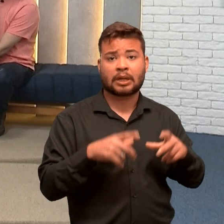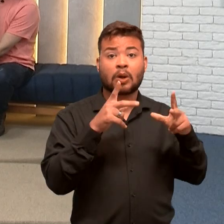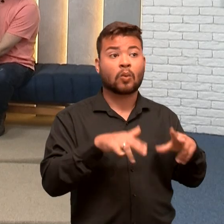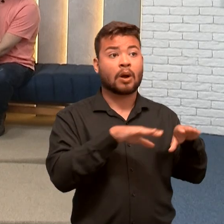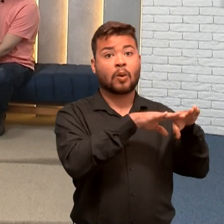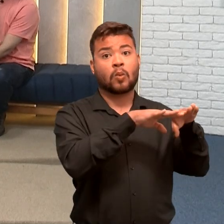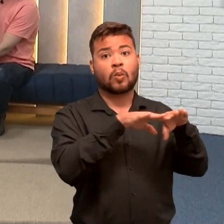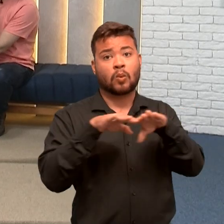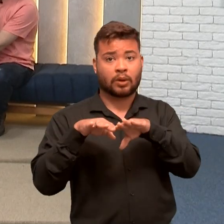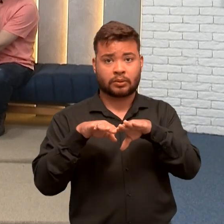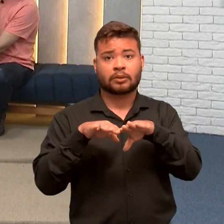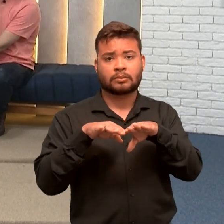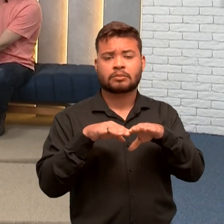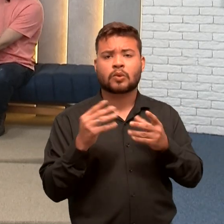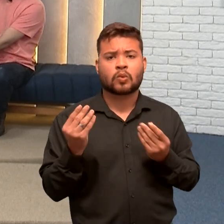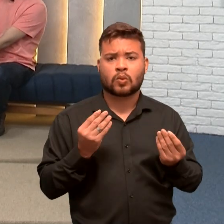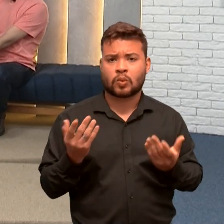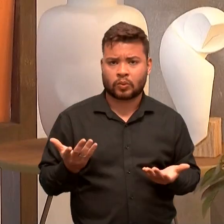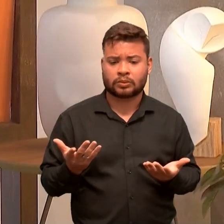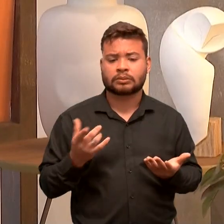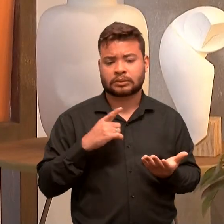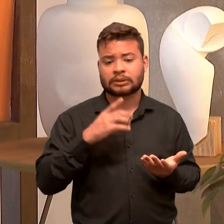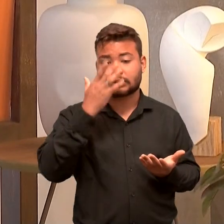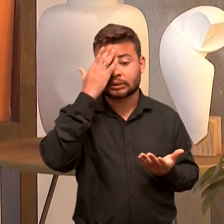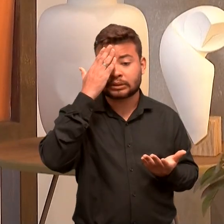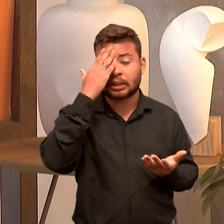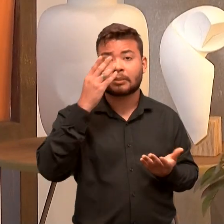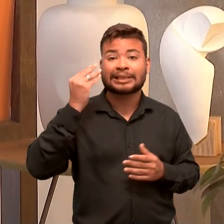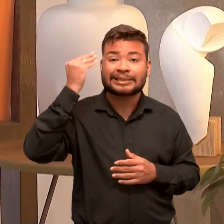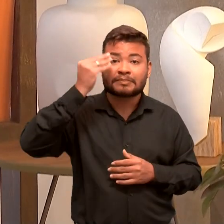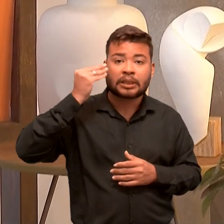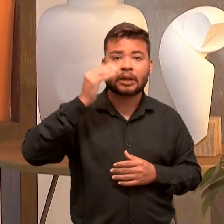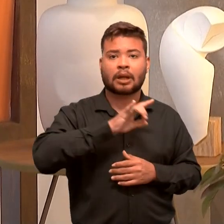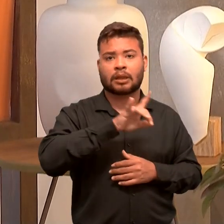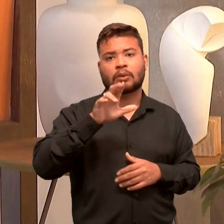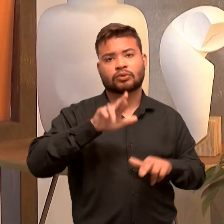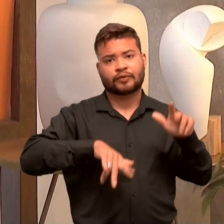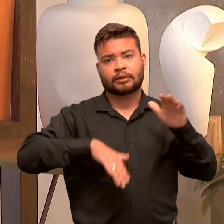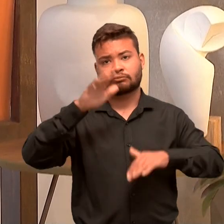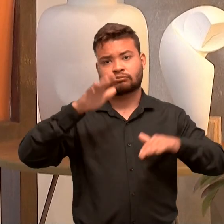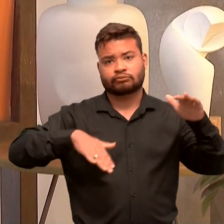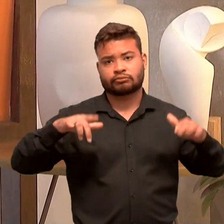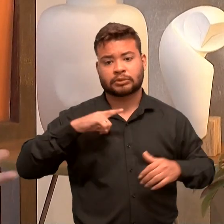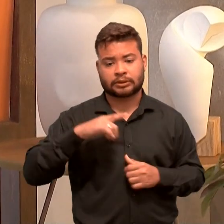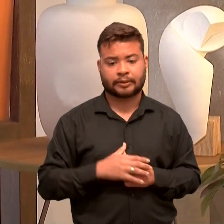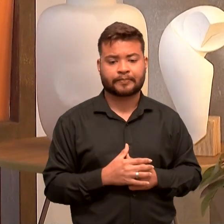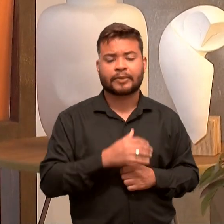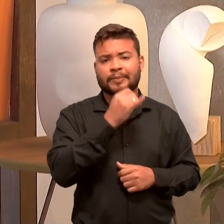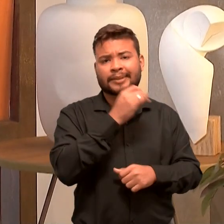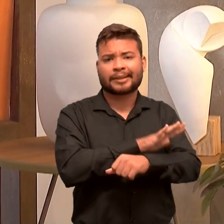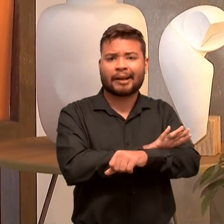todo mundo, levando em consideração o nível de experiência de cada um. Uhum. Então, o que acontece?